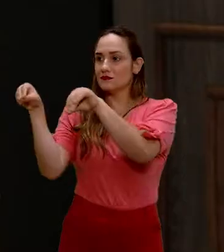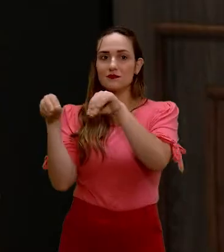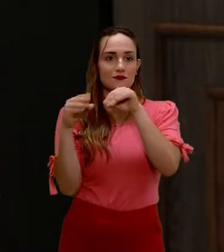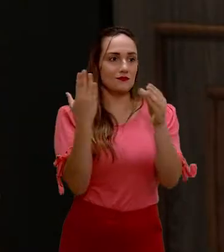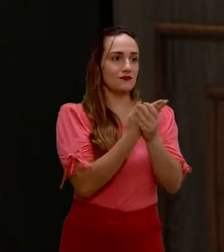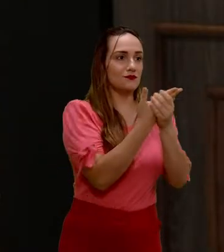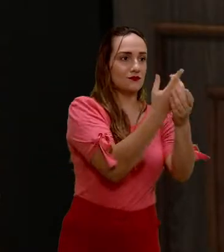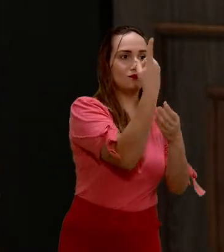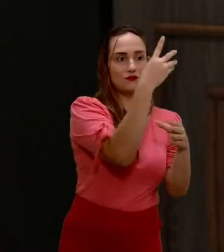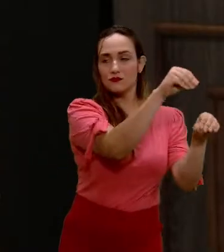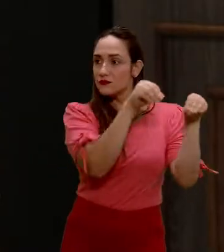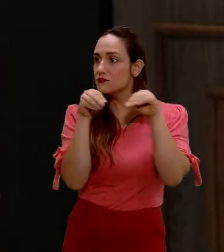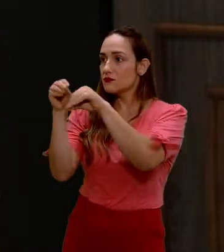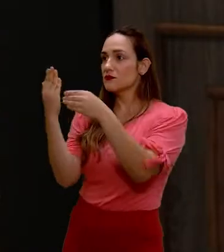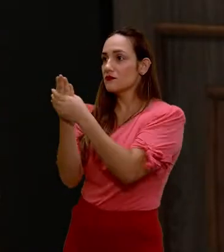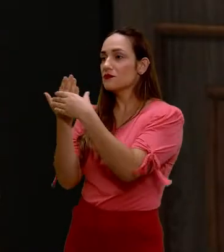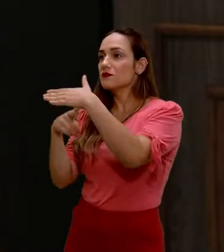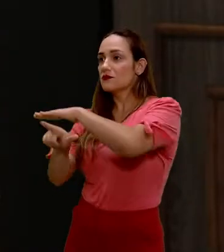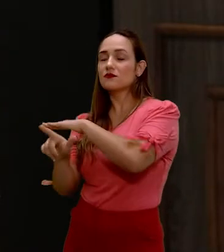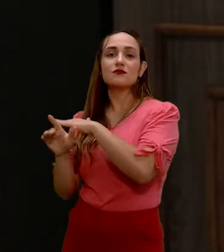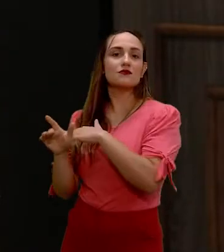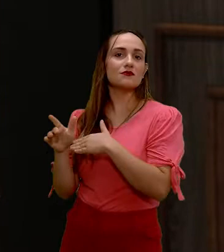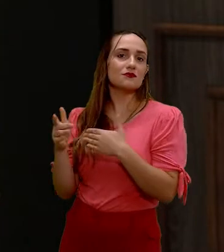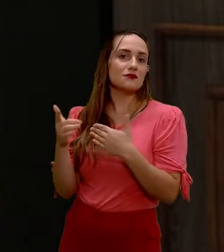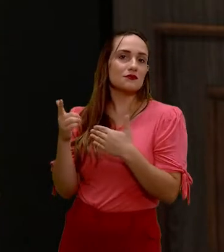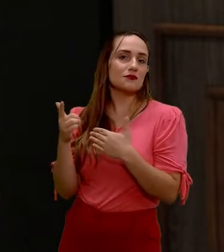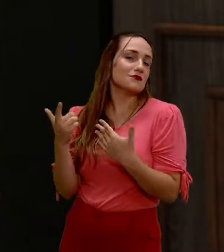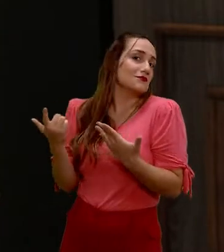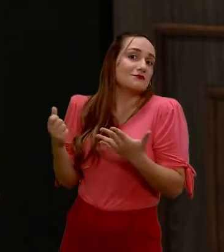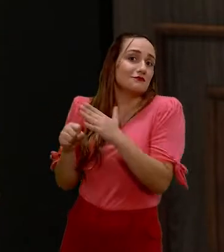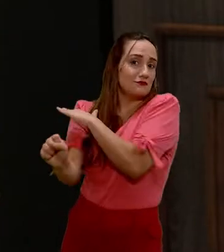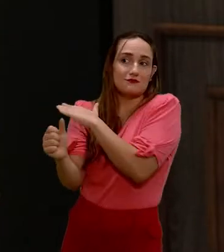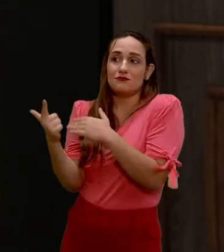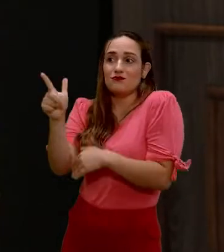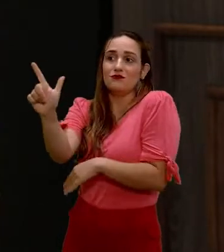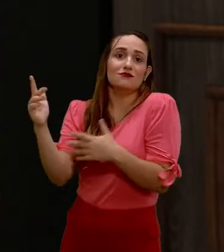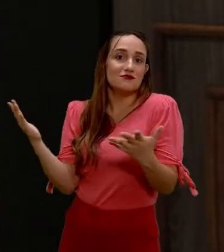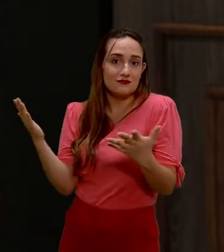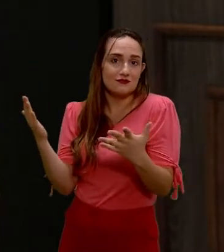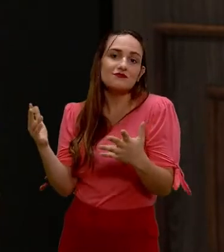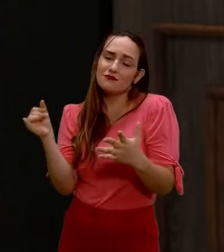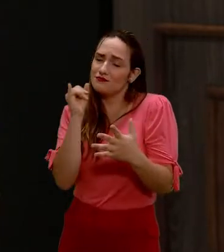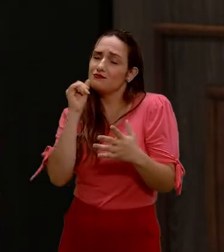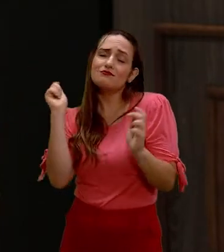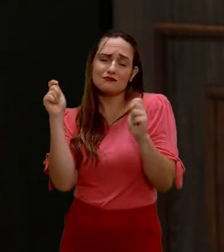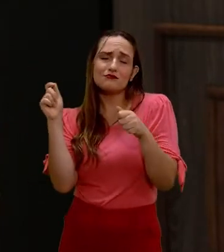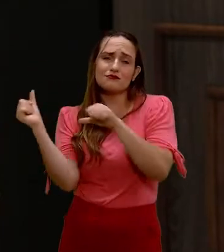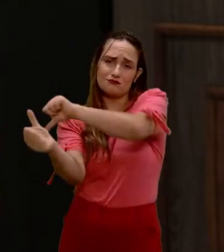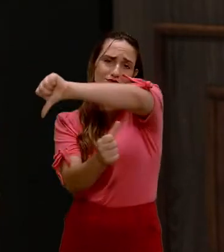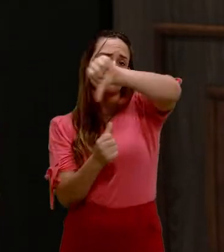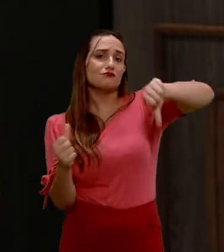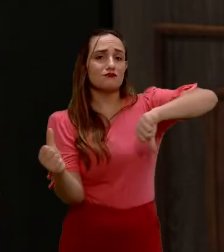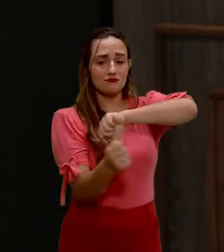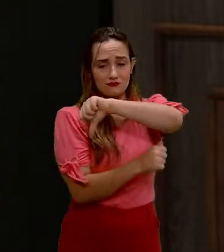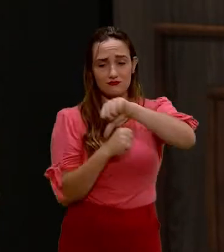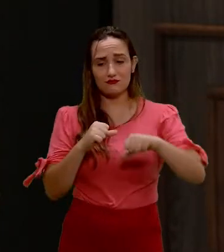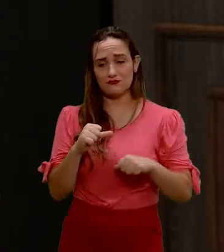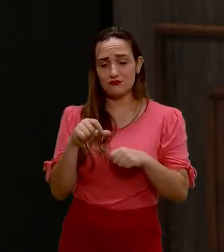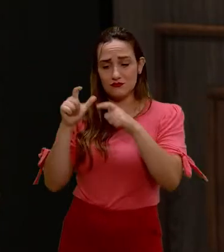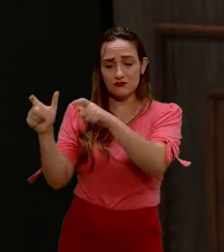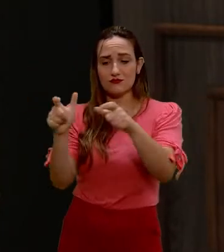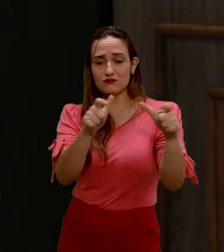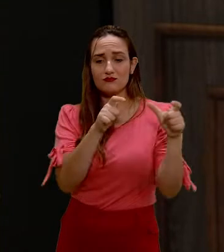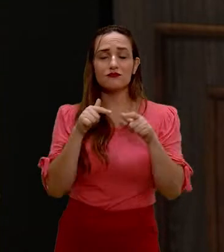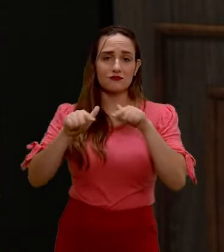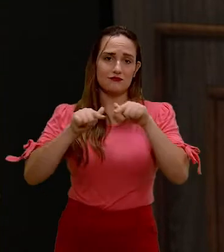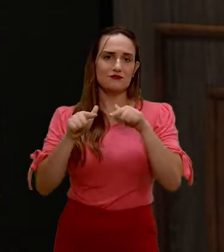de processo. Então você retira ele e procura aproveitar ele num lugar que ele renda mais. Além